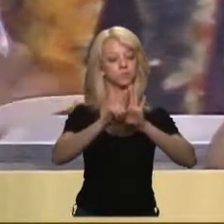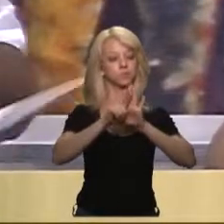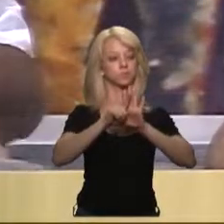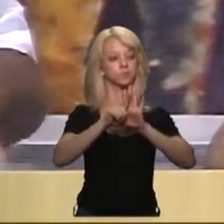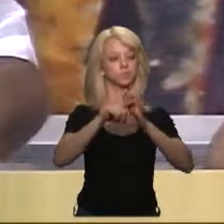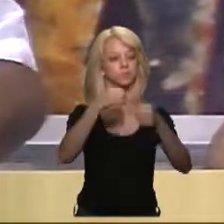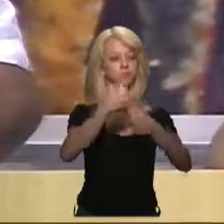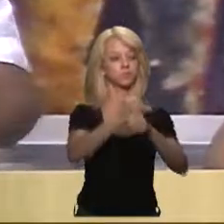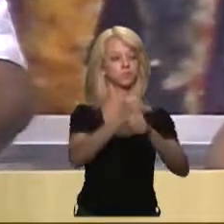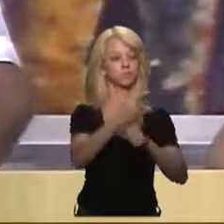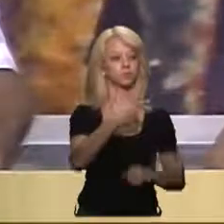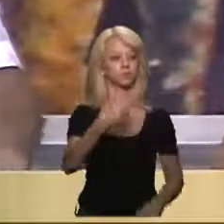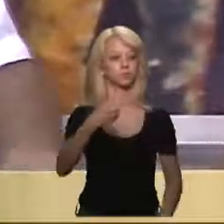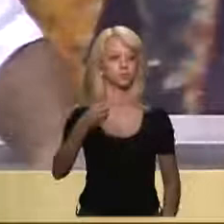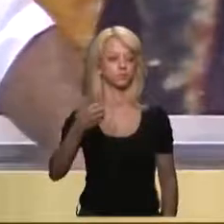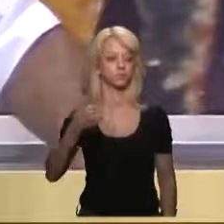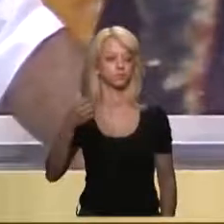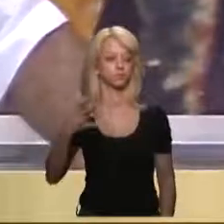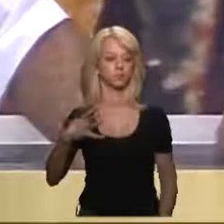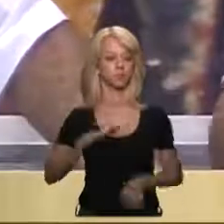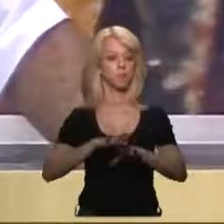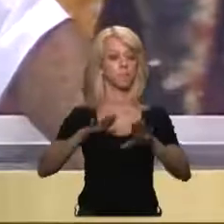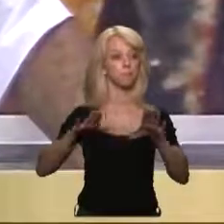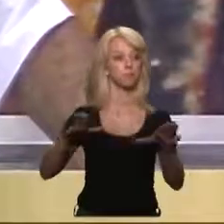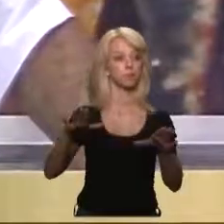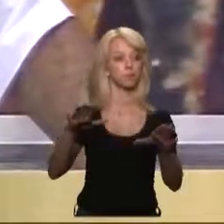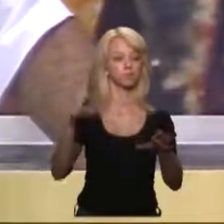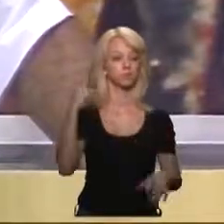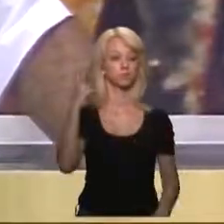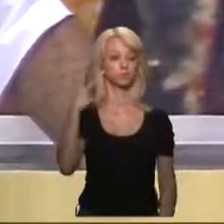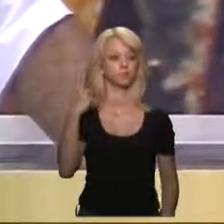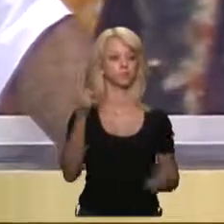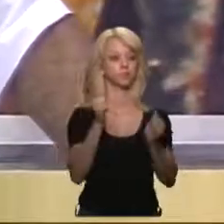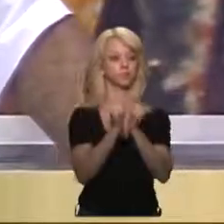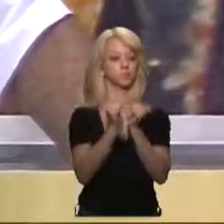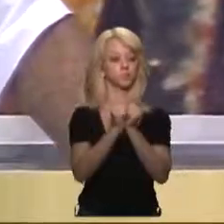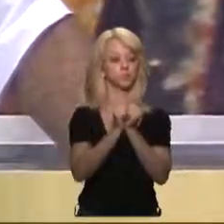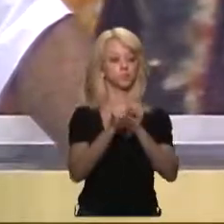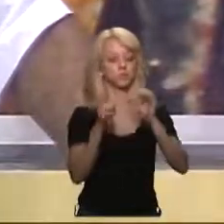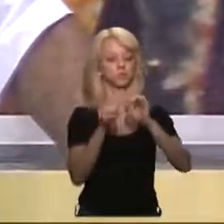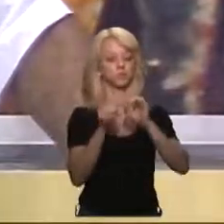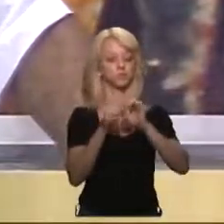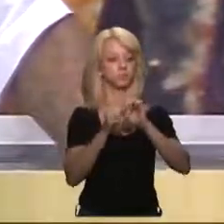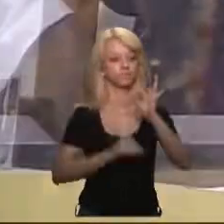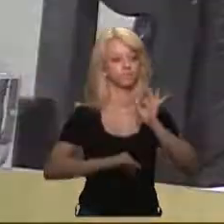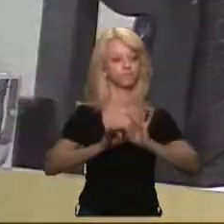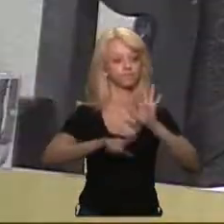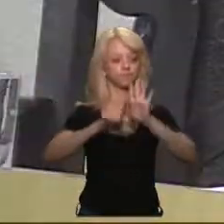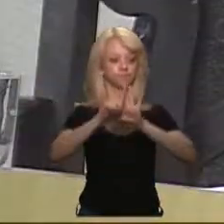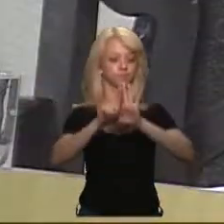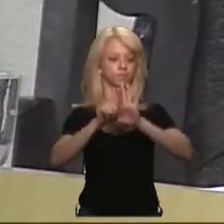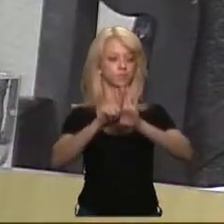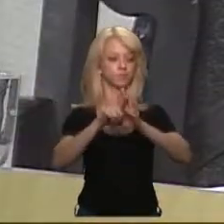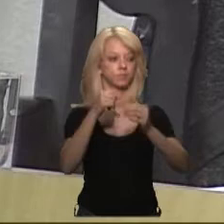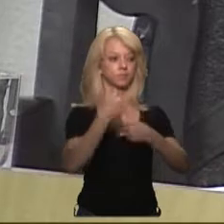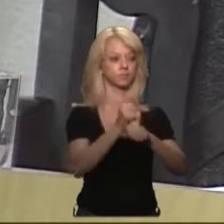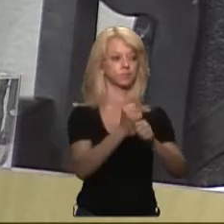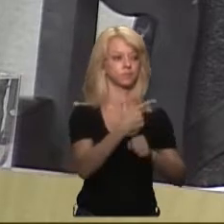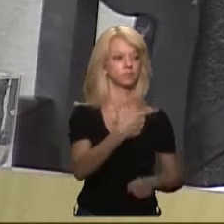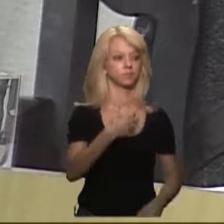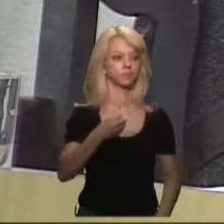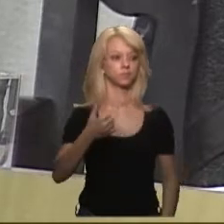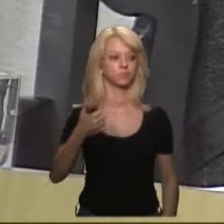163/2014, de autoria da mesa da Câmara Municipal. Projeto de lei ordinária 2014-2013, artigo